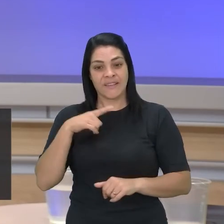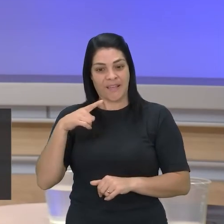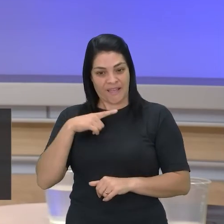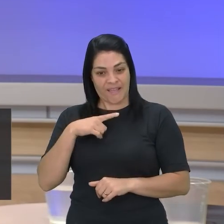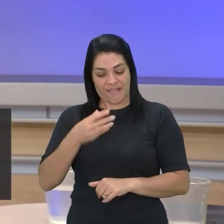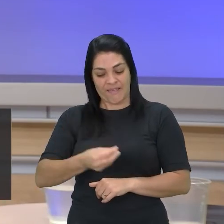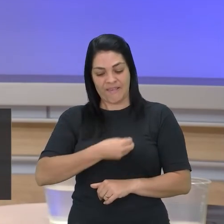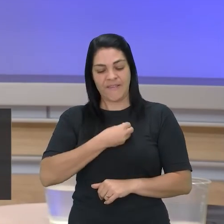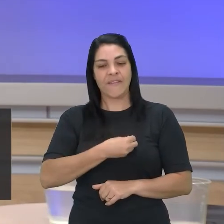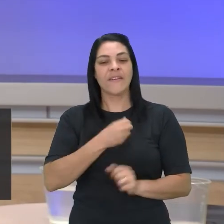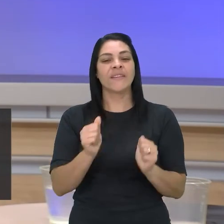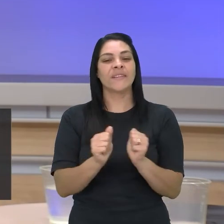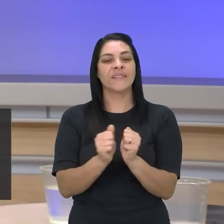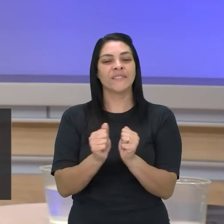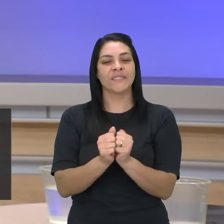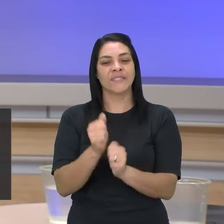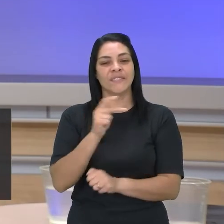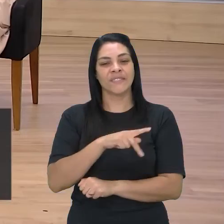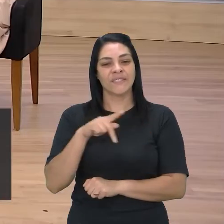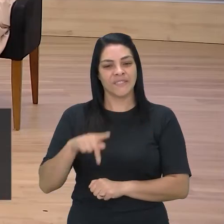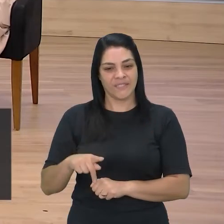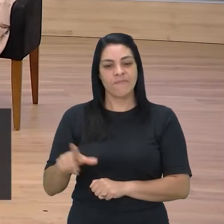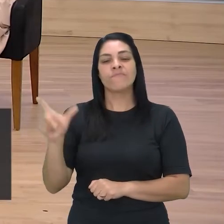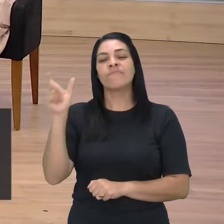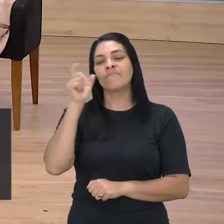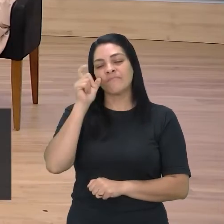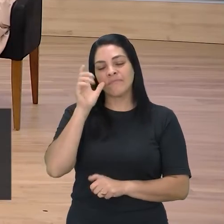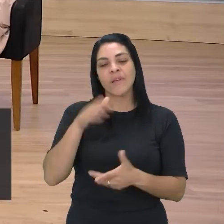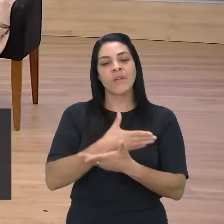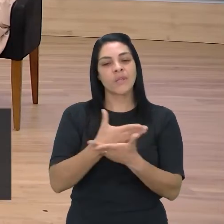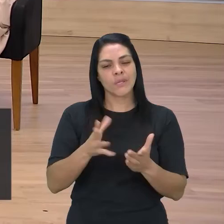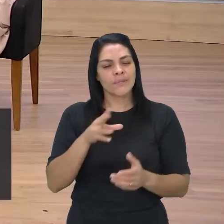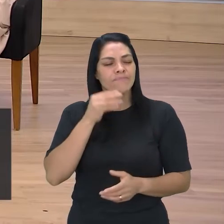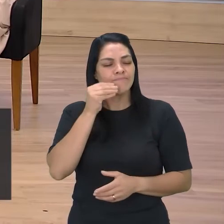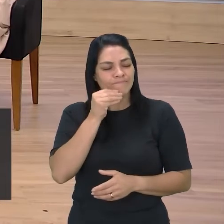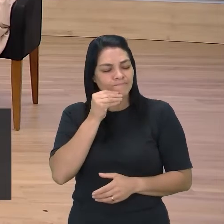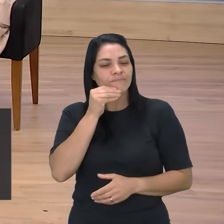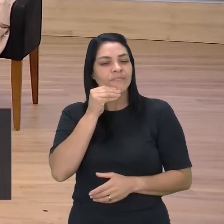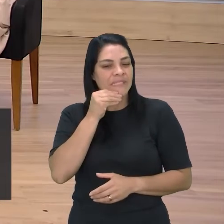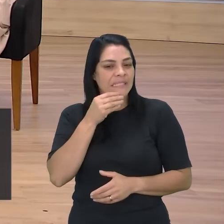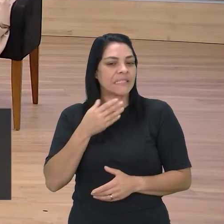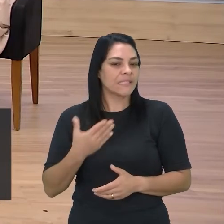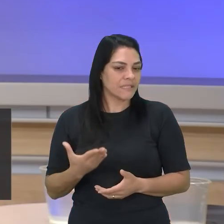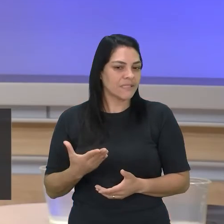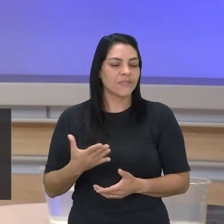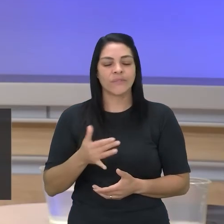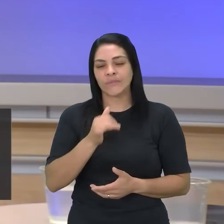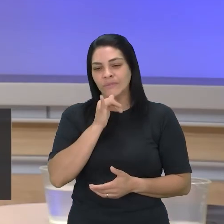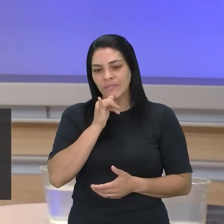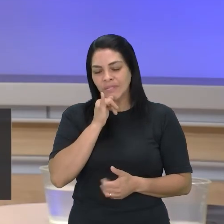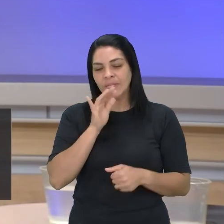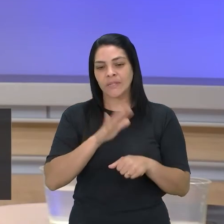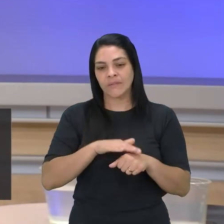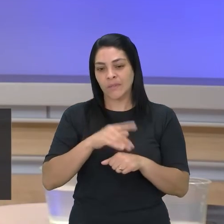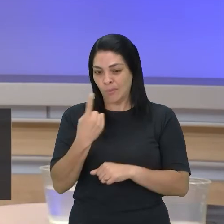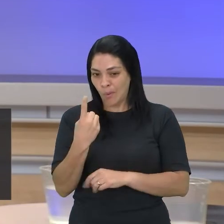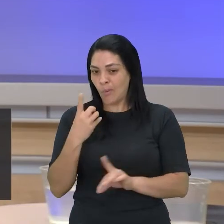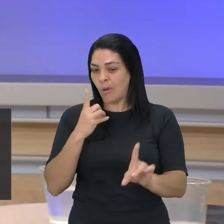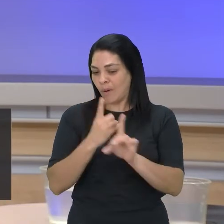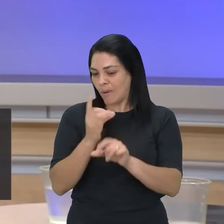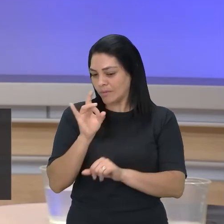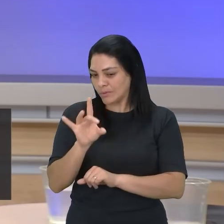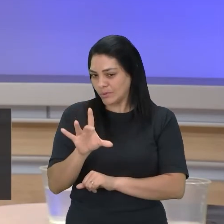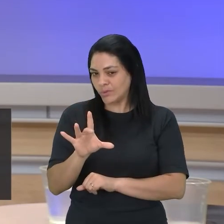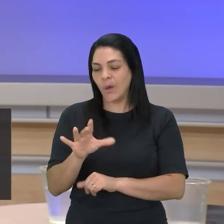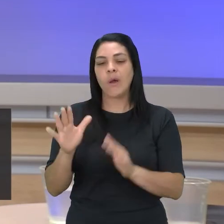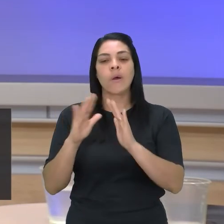professores e professoras. Muito interessante isso. Então, a gente está testando esse modelo, né? Fizemos um encontro apenas e